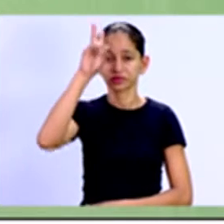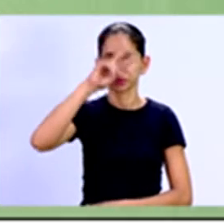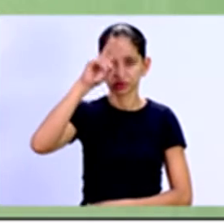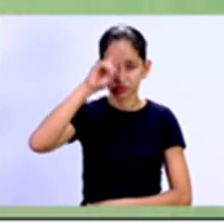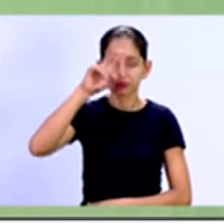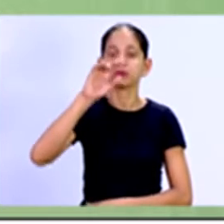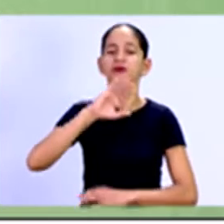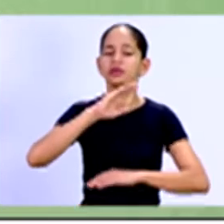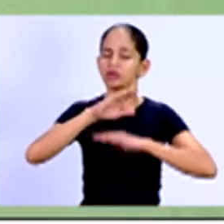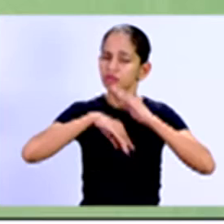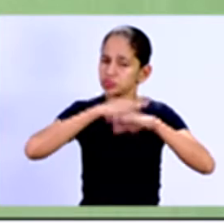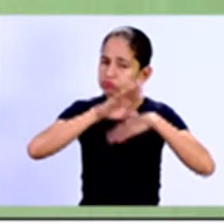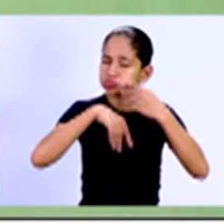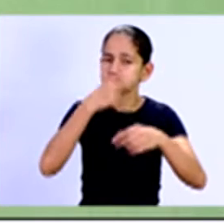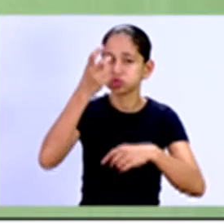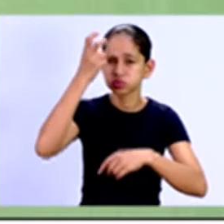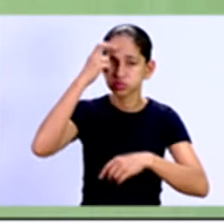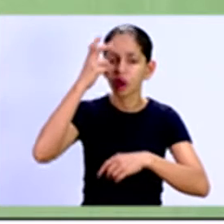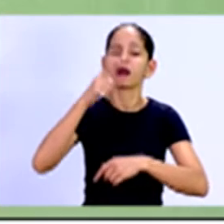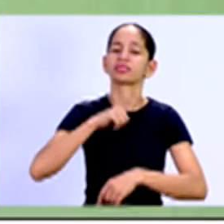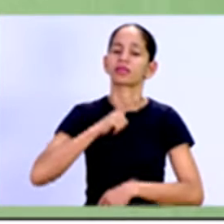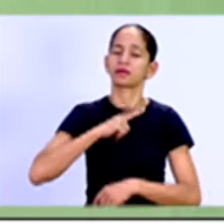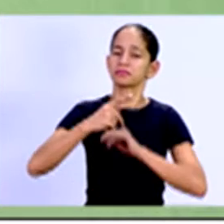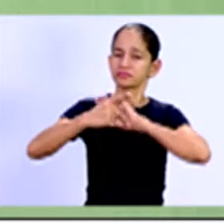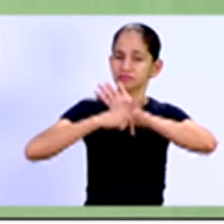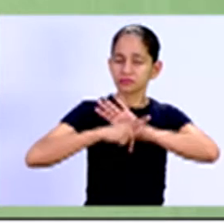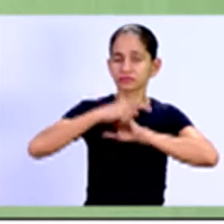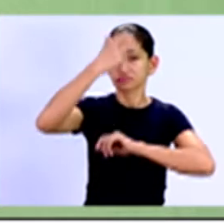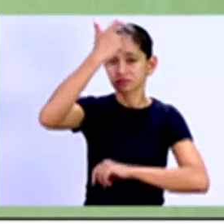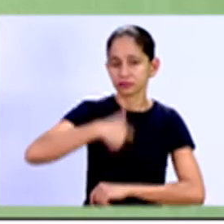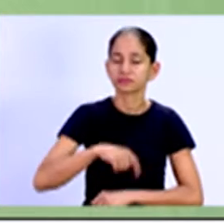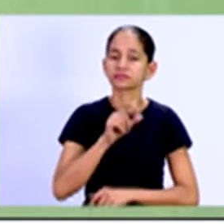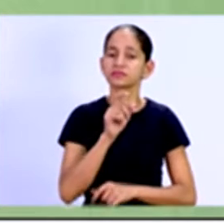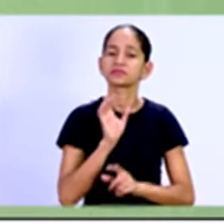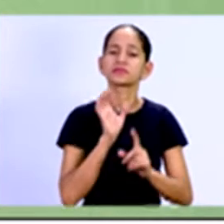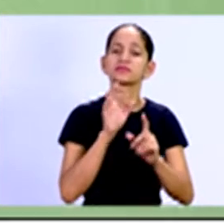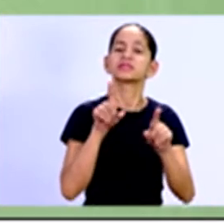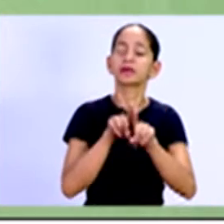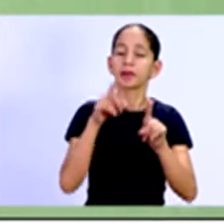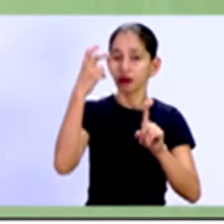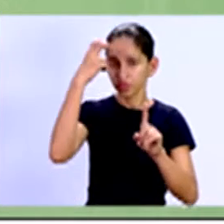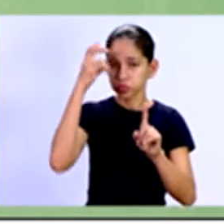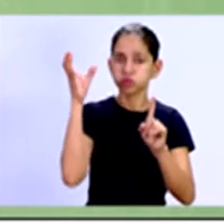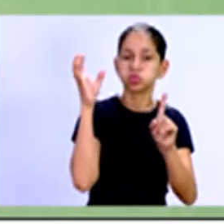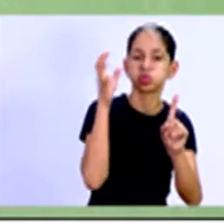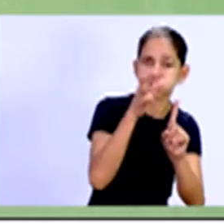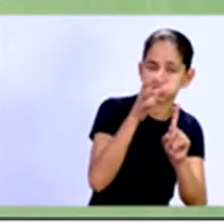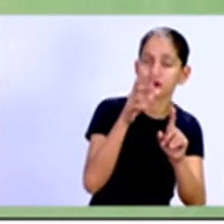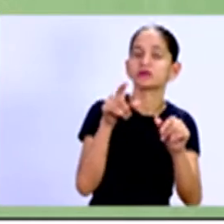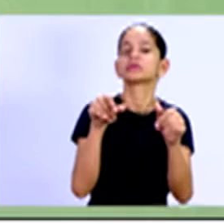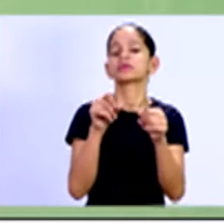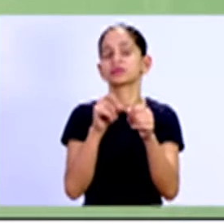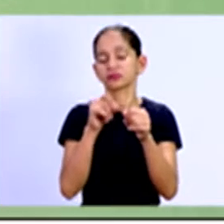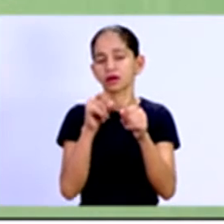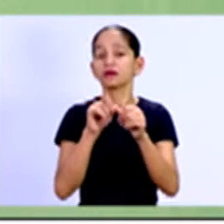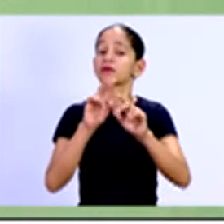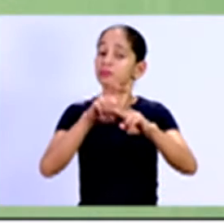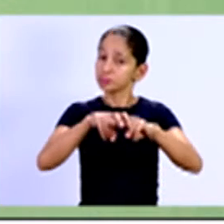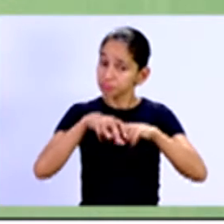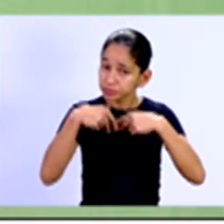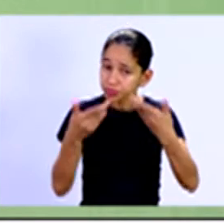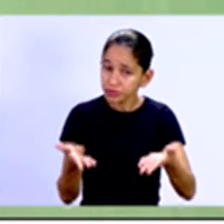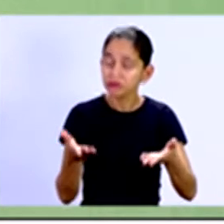cultura age sobre o ser, né? Determina o seu ser e,